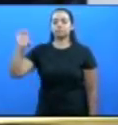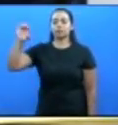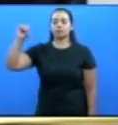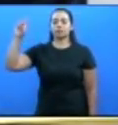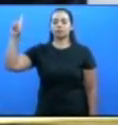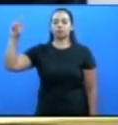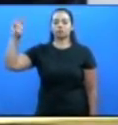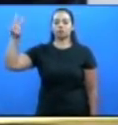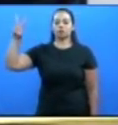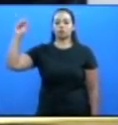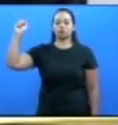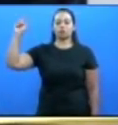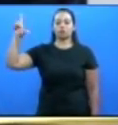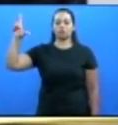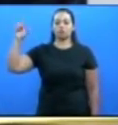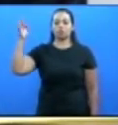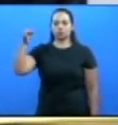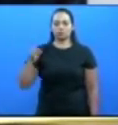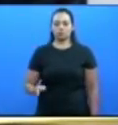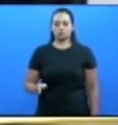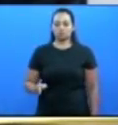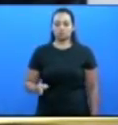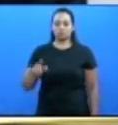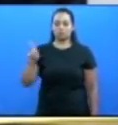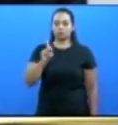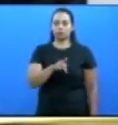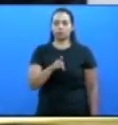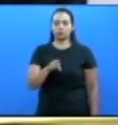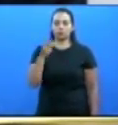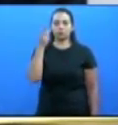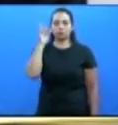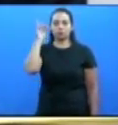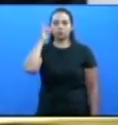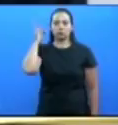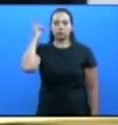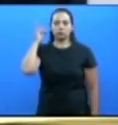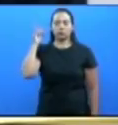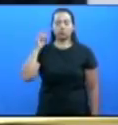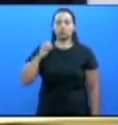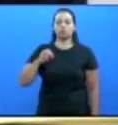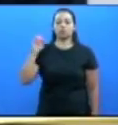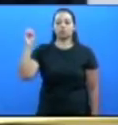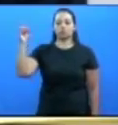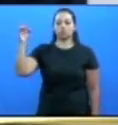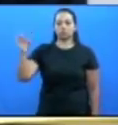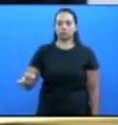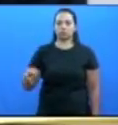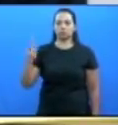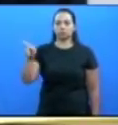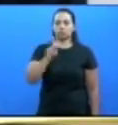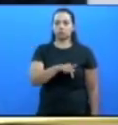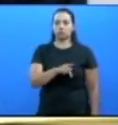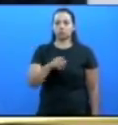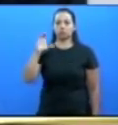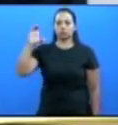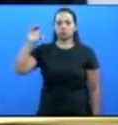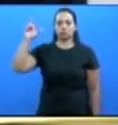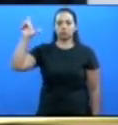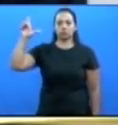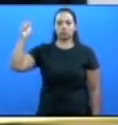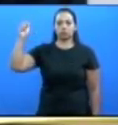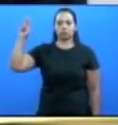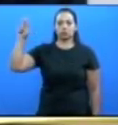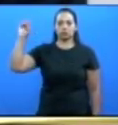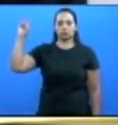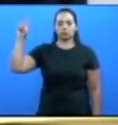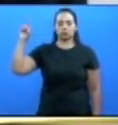Antônio Santos? Sim. Professora Durvalina? Sim. Professor Cláudio? Sim.